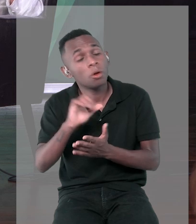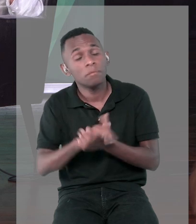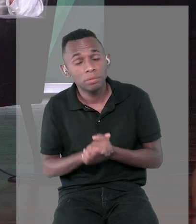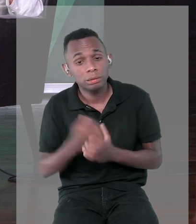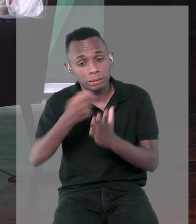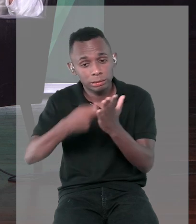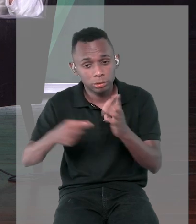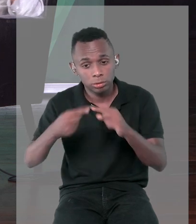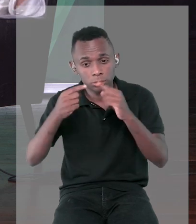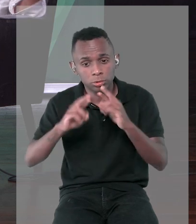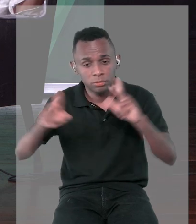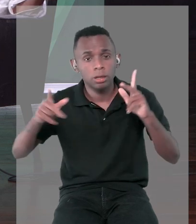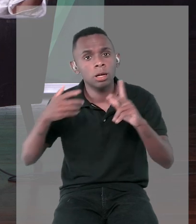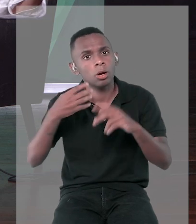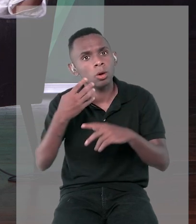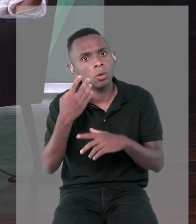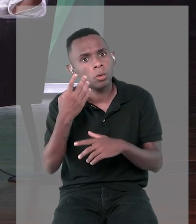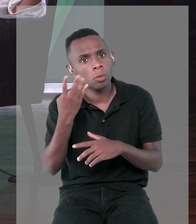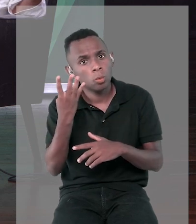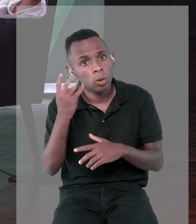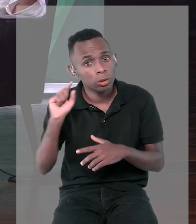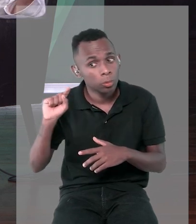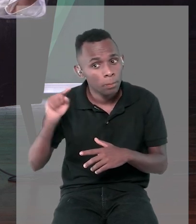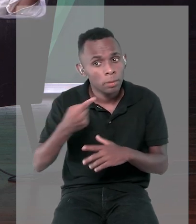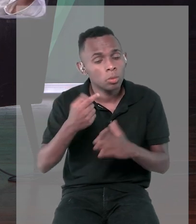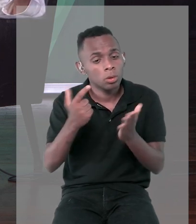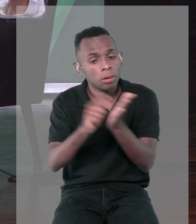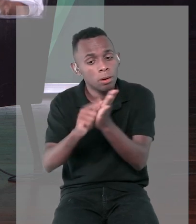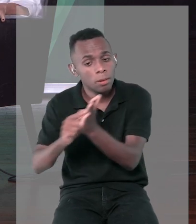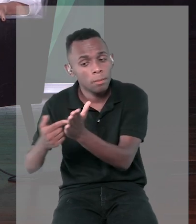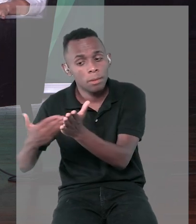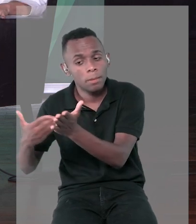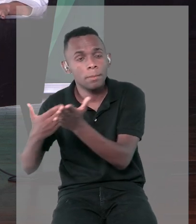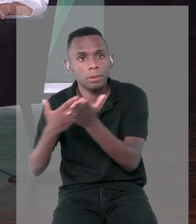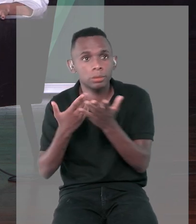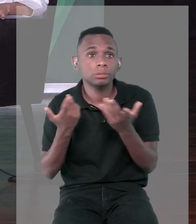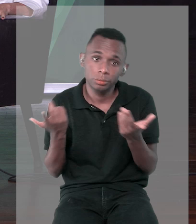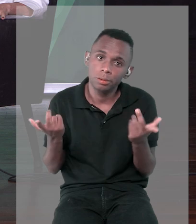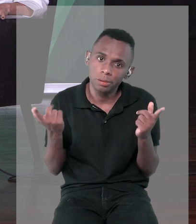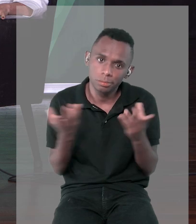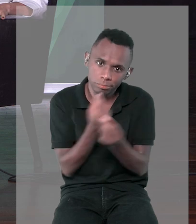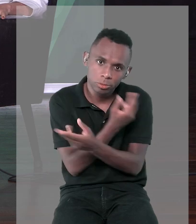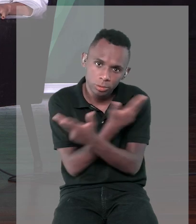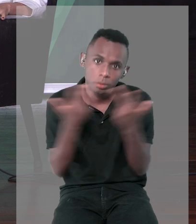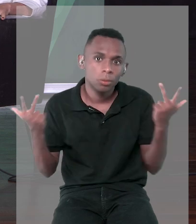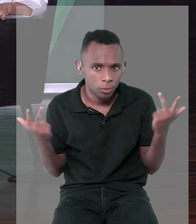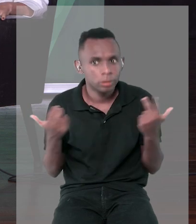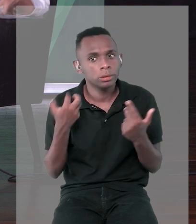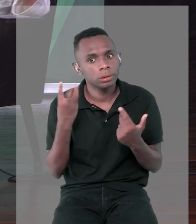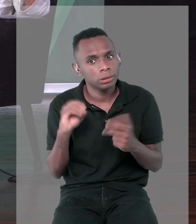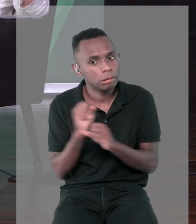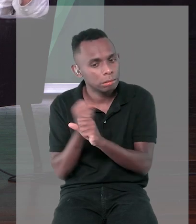né? Então, são quase 4.000 laudas. Então, vocês vão de convir que também não é tão grave o fato de eu estar 30 anos